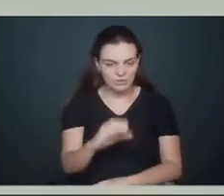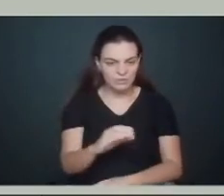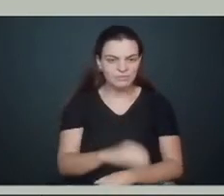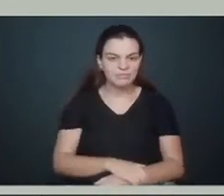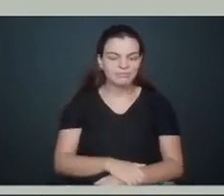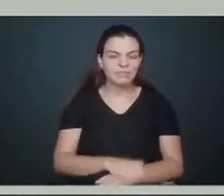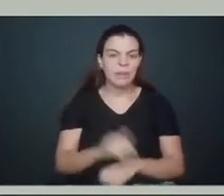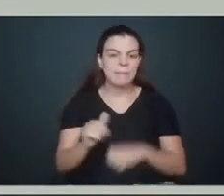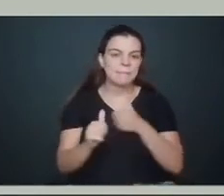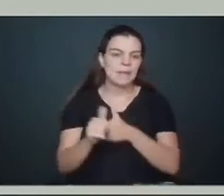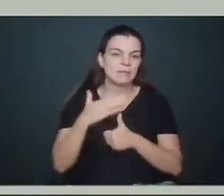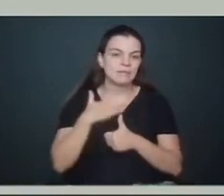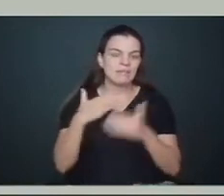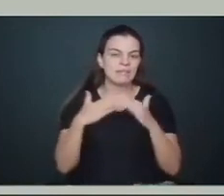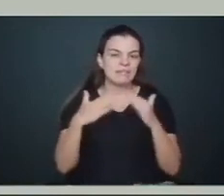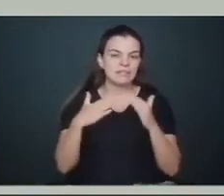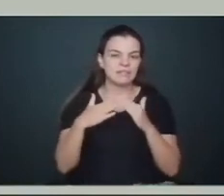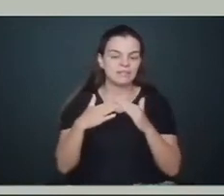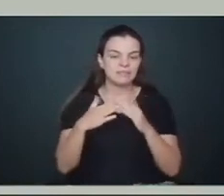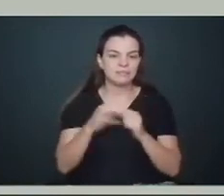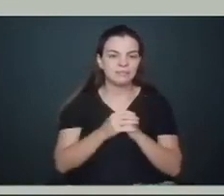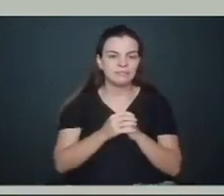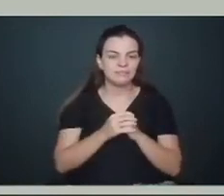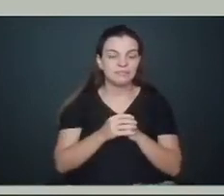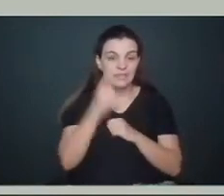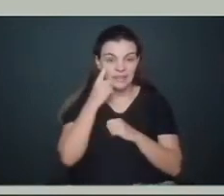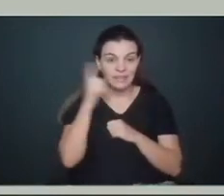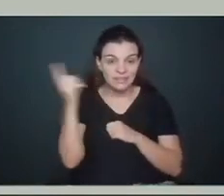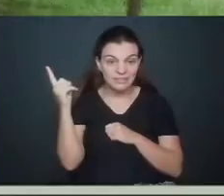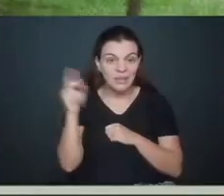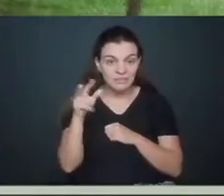Bosque Portugal. Vai dar um pinheiro um dia isso aí?